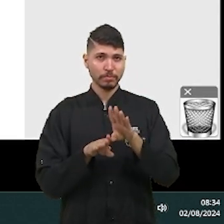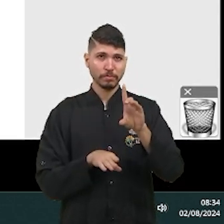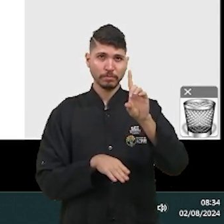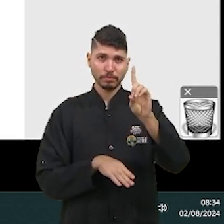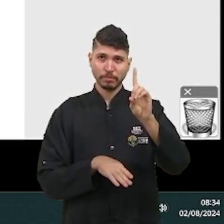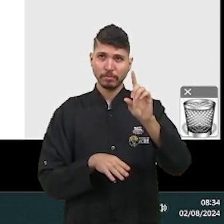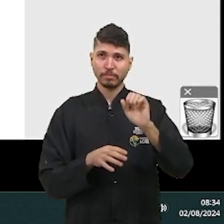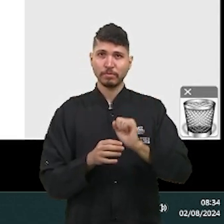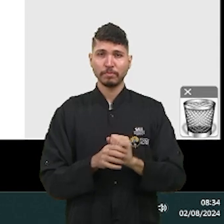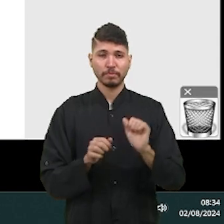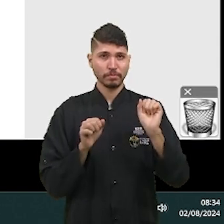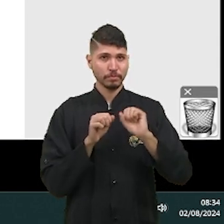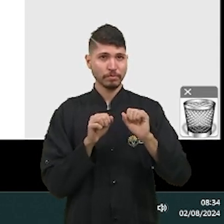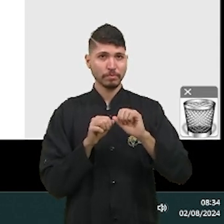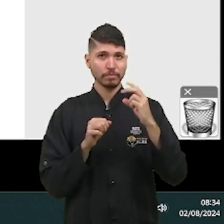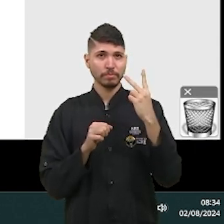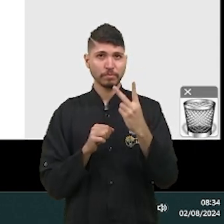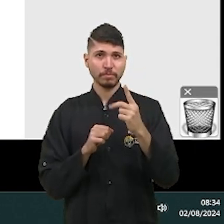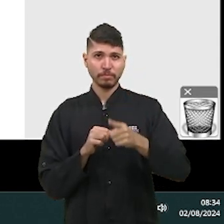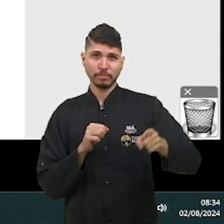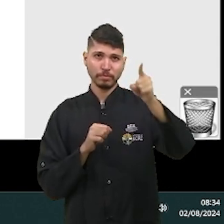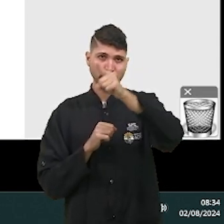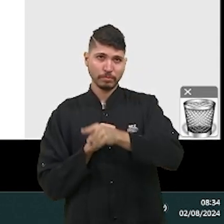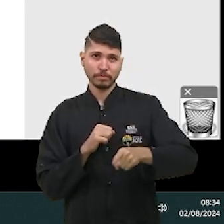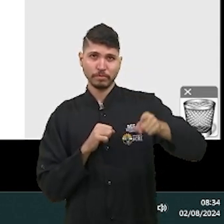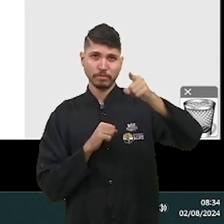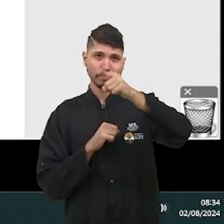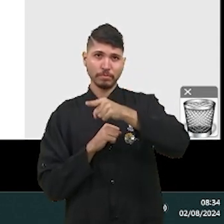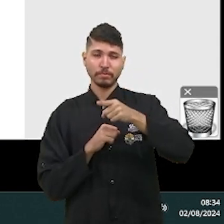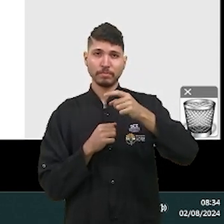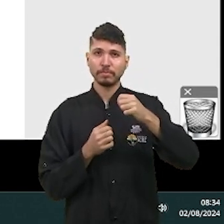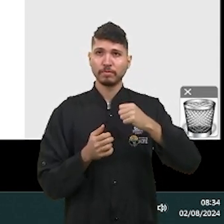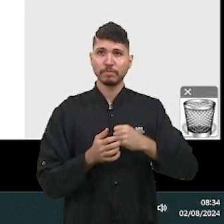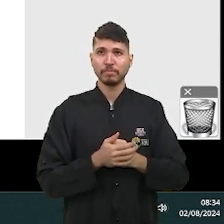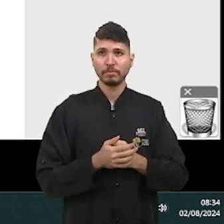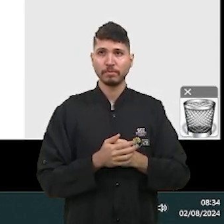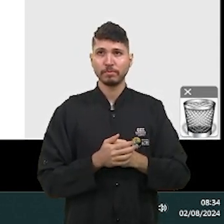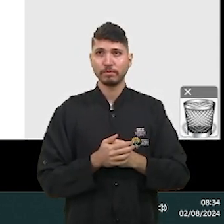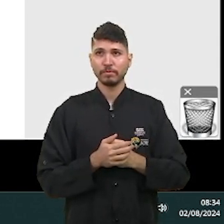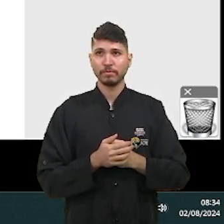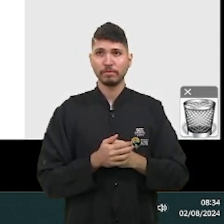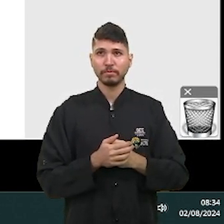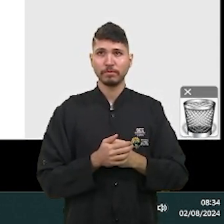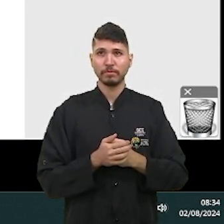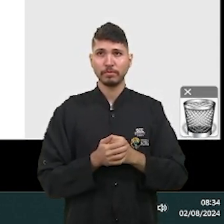constrói duas circunferências que vão se intersectar num ponto c